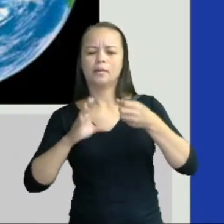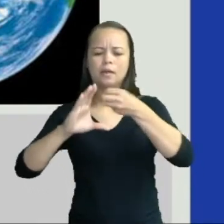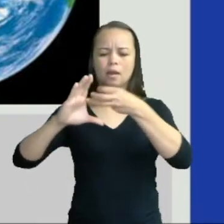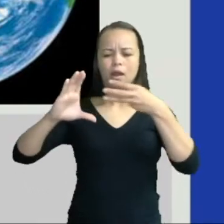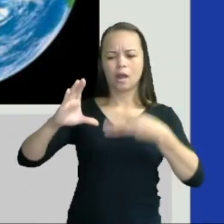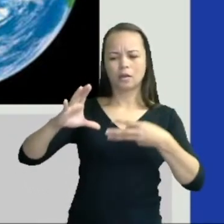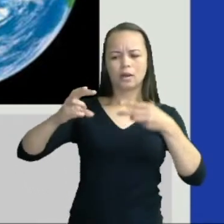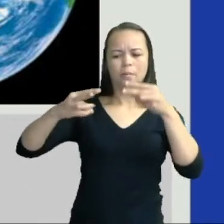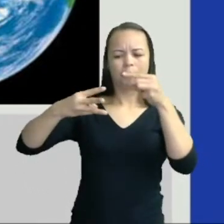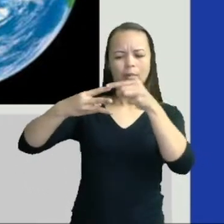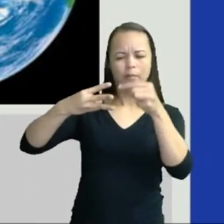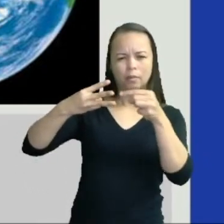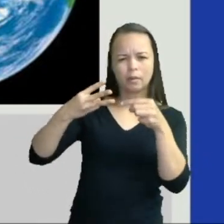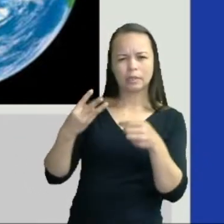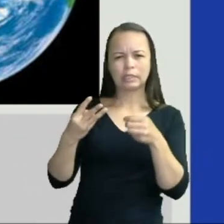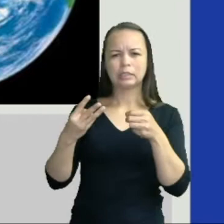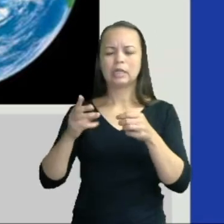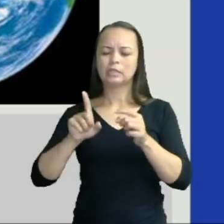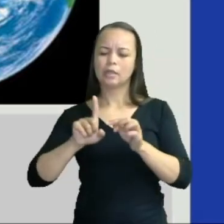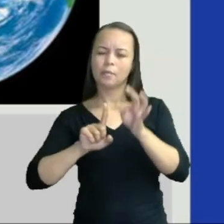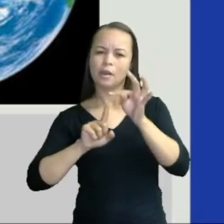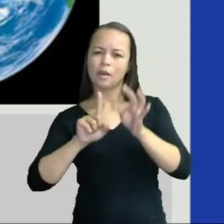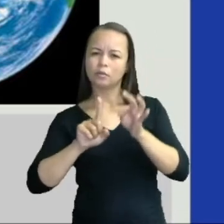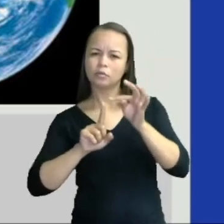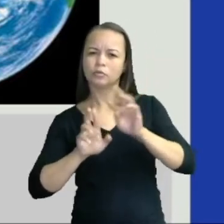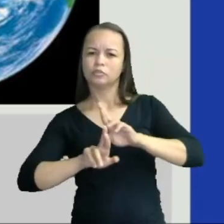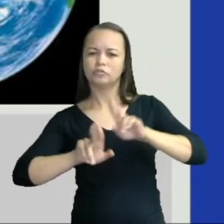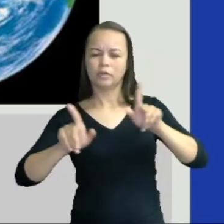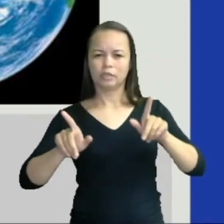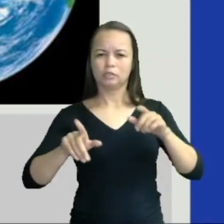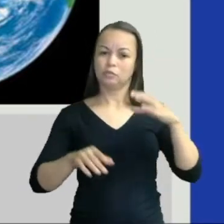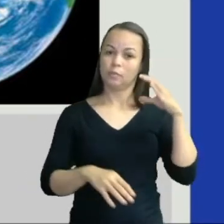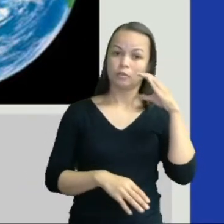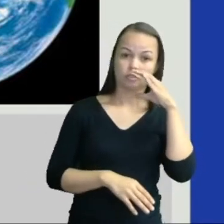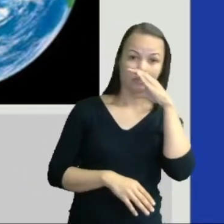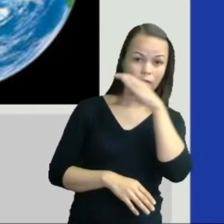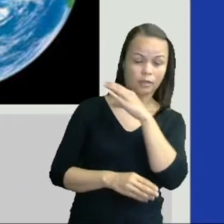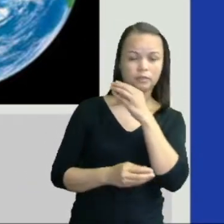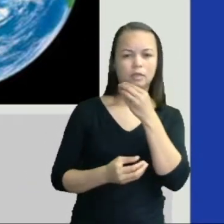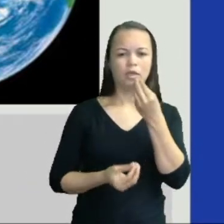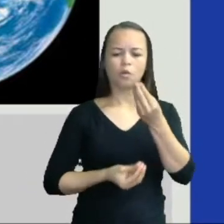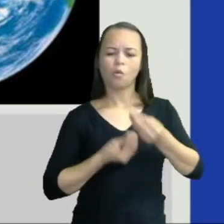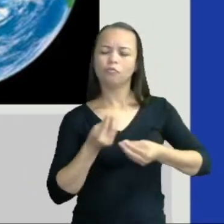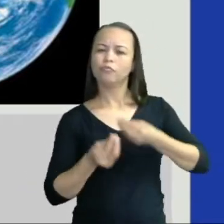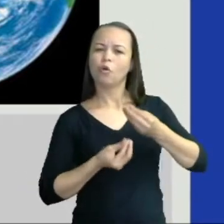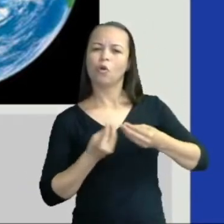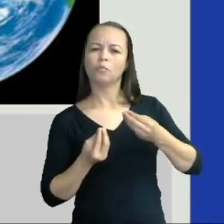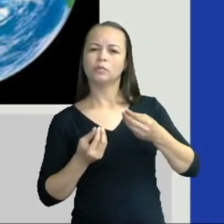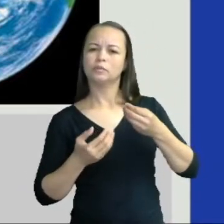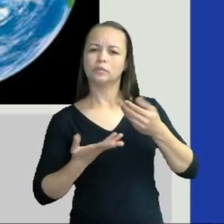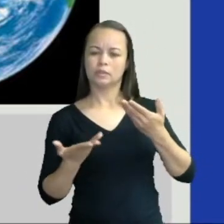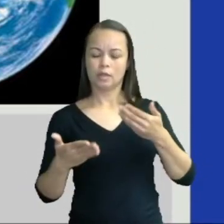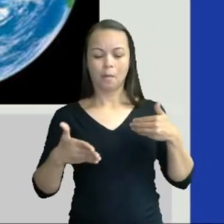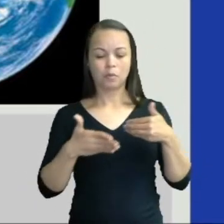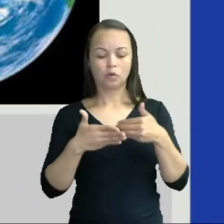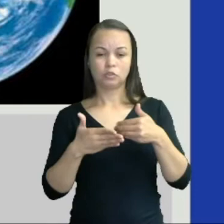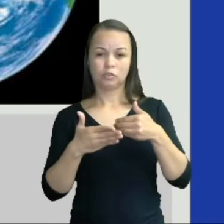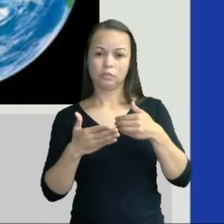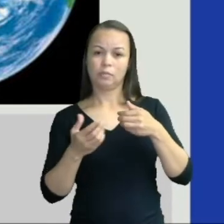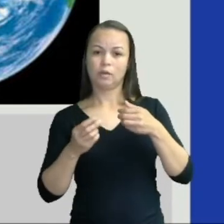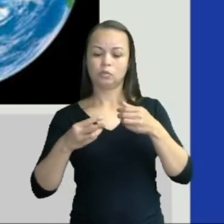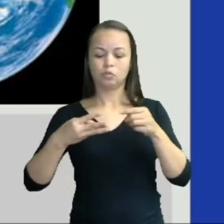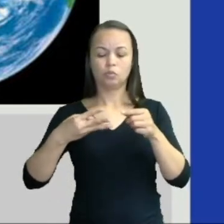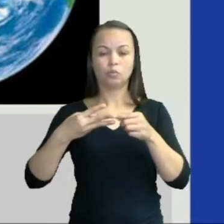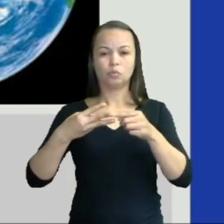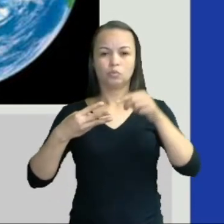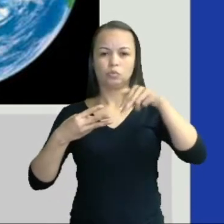características e temperaturas diferentes, tornando-se mais quente conforme se aproxima do núcleo. A gente